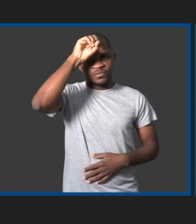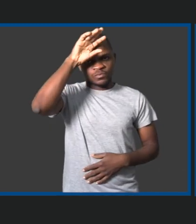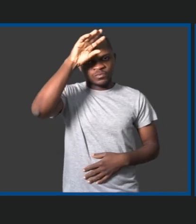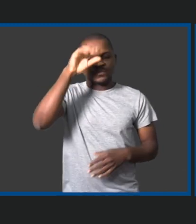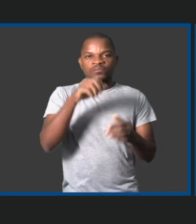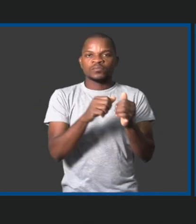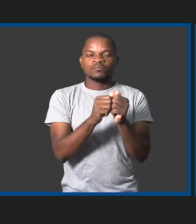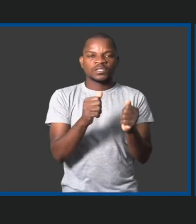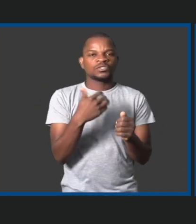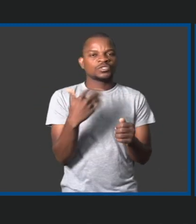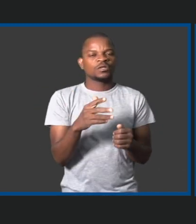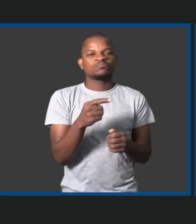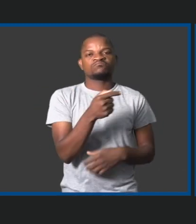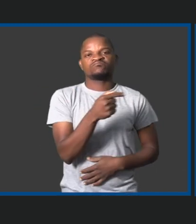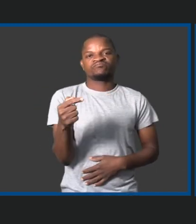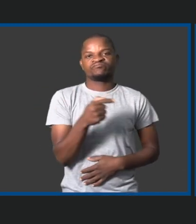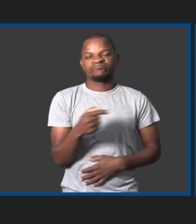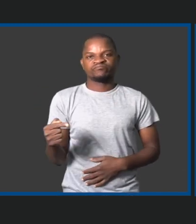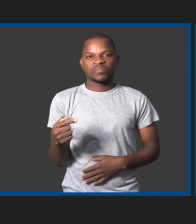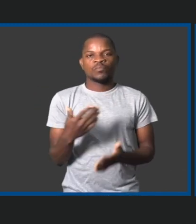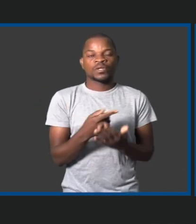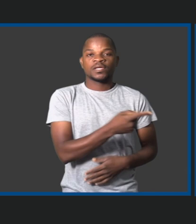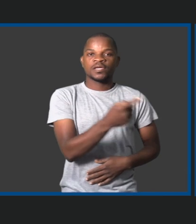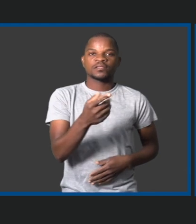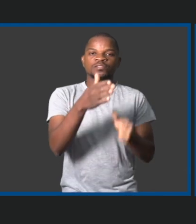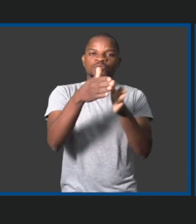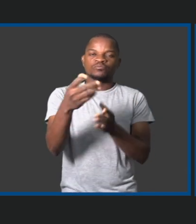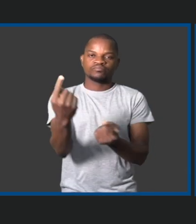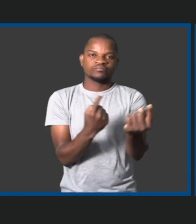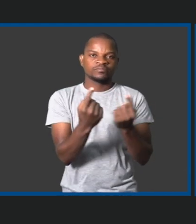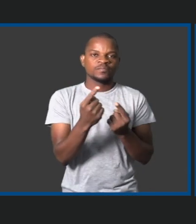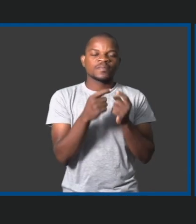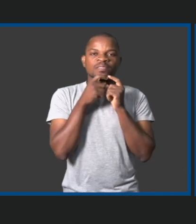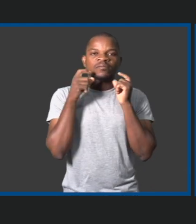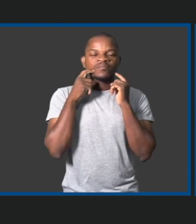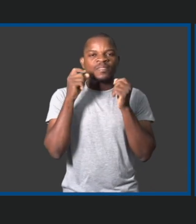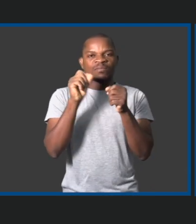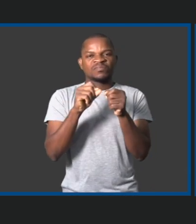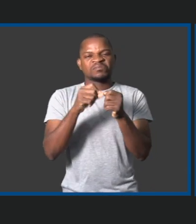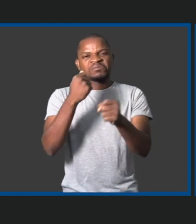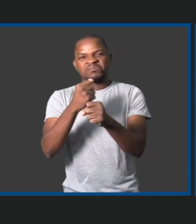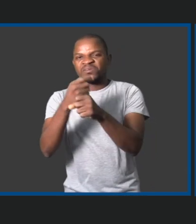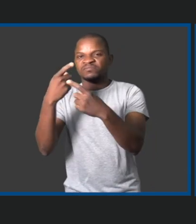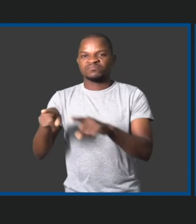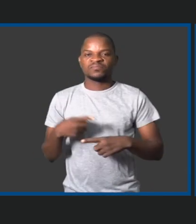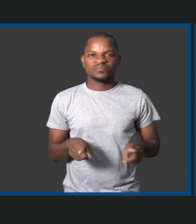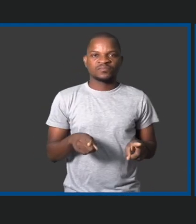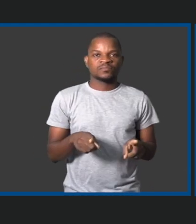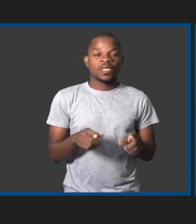como os considero da África do Sul, mas felizmente deram negativo. São pessoas que vieram no nosso país para fazer diversas atividades,